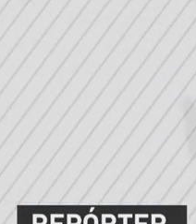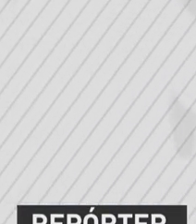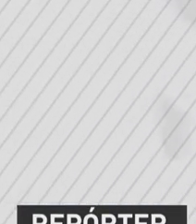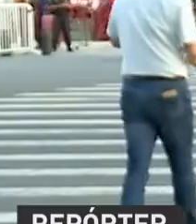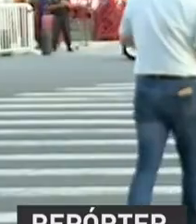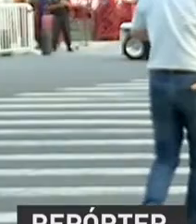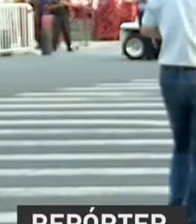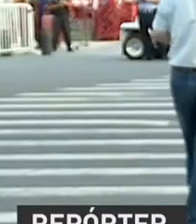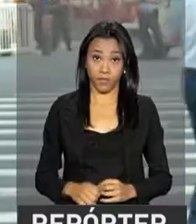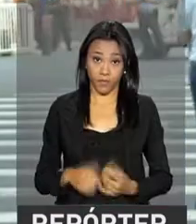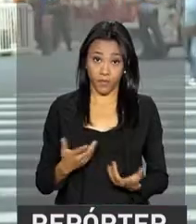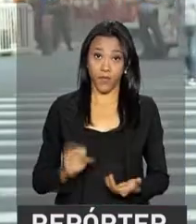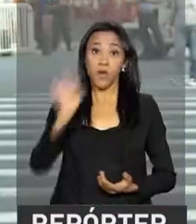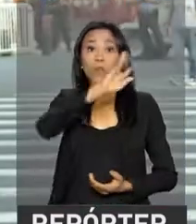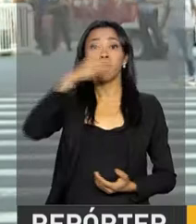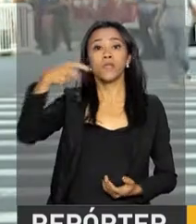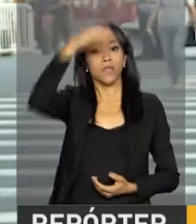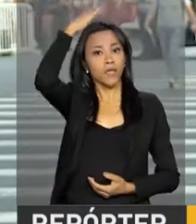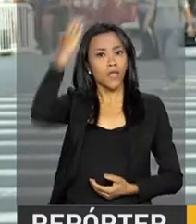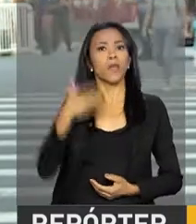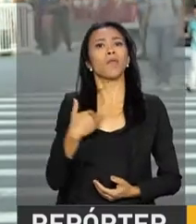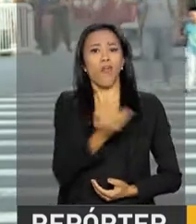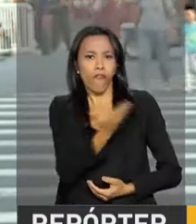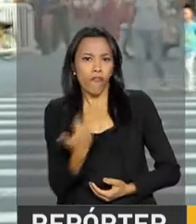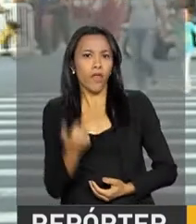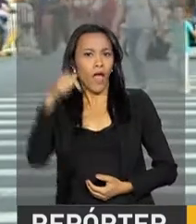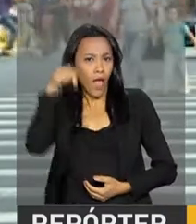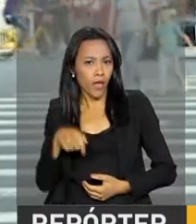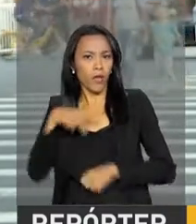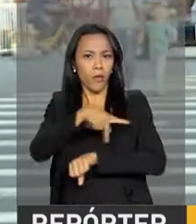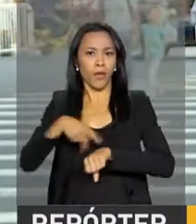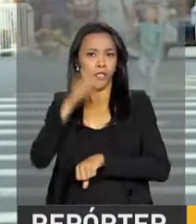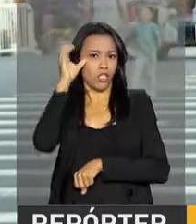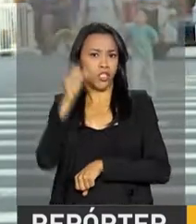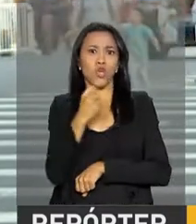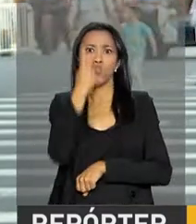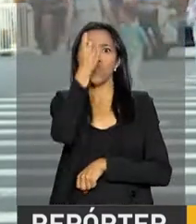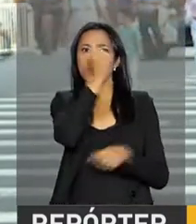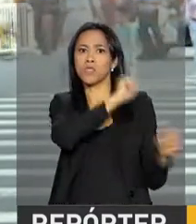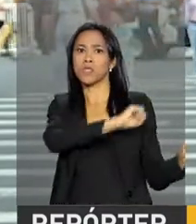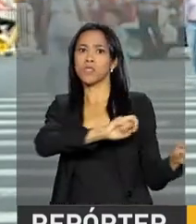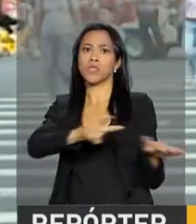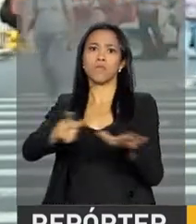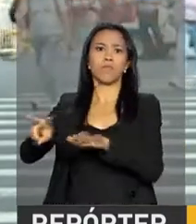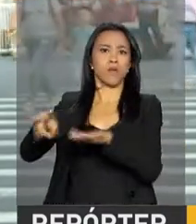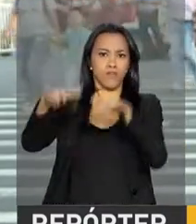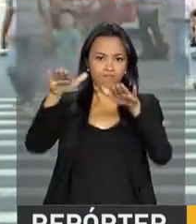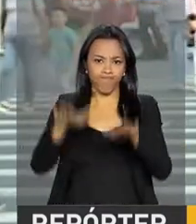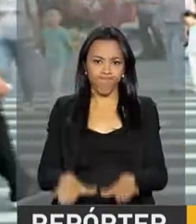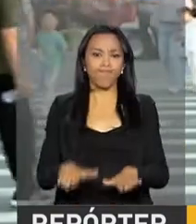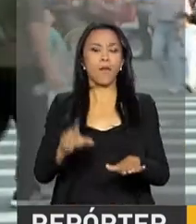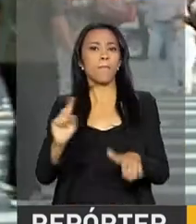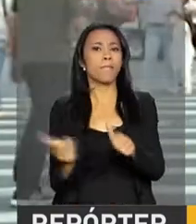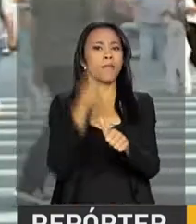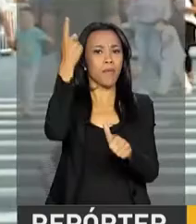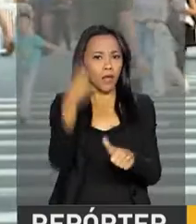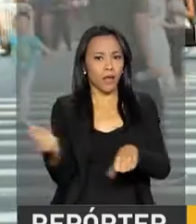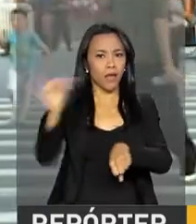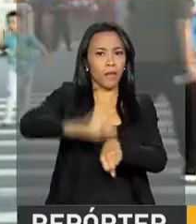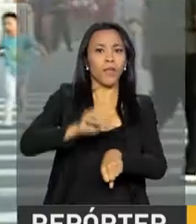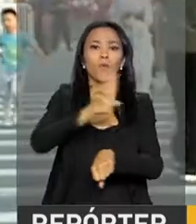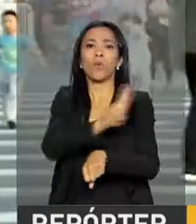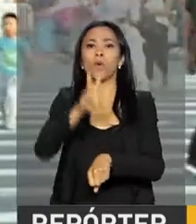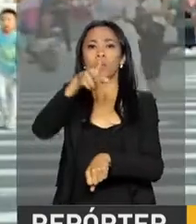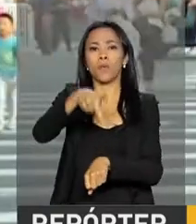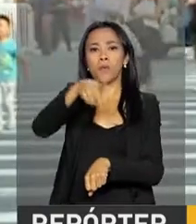o presidente michel temer vem à china para uma viagem de quase uma semana o país a primeira parada é aqui em pequim onde